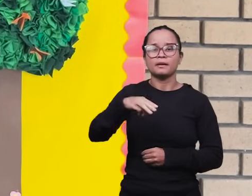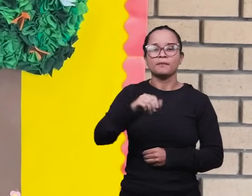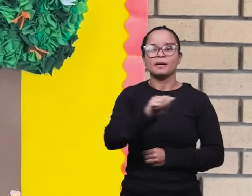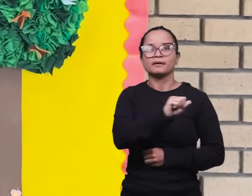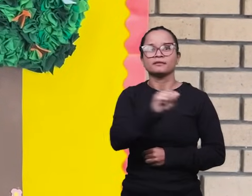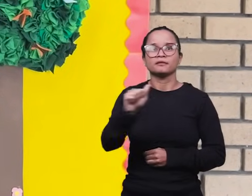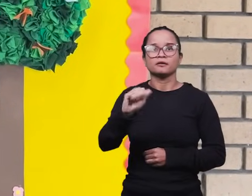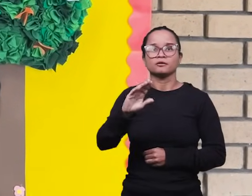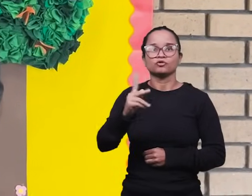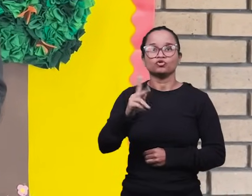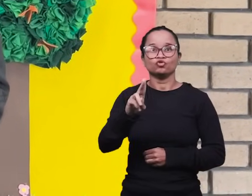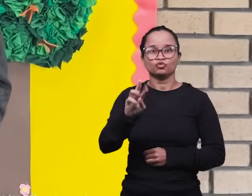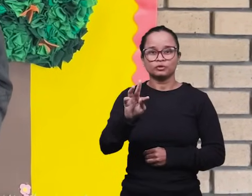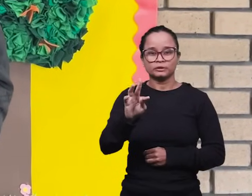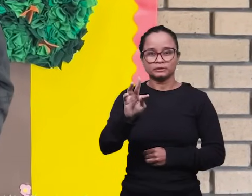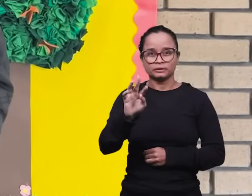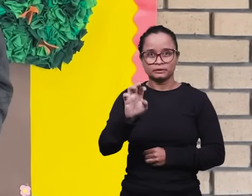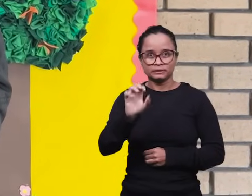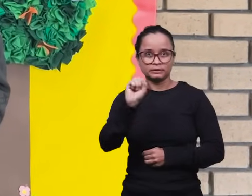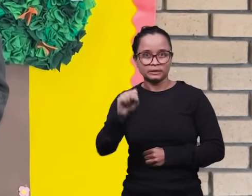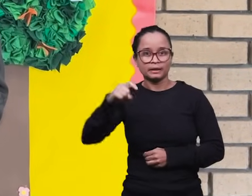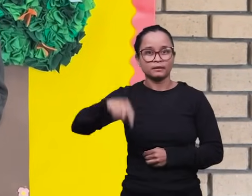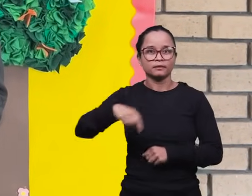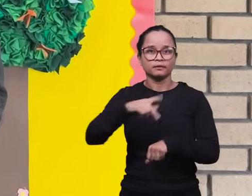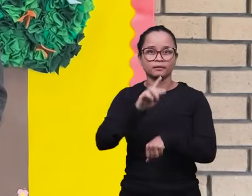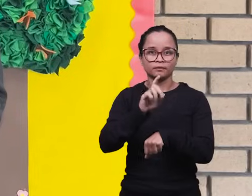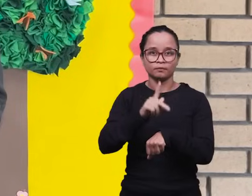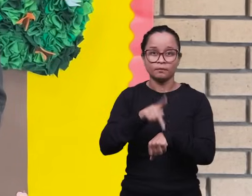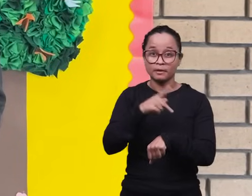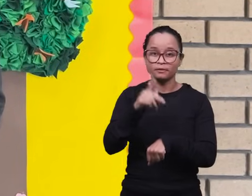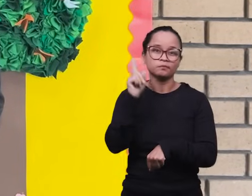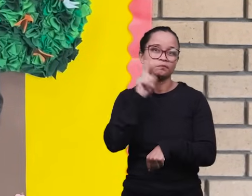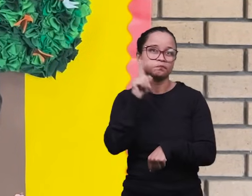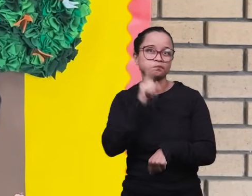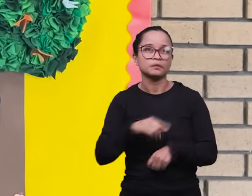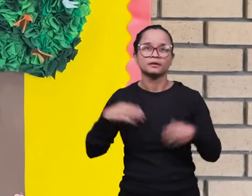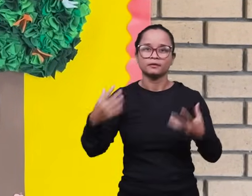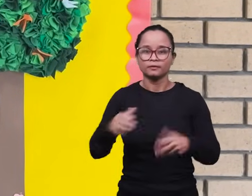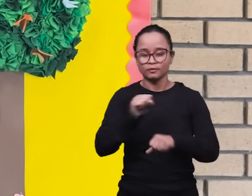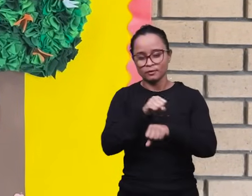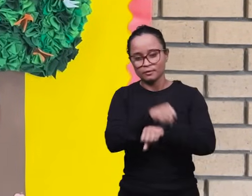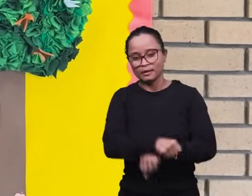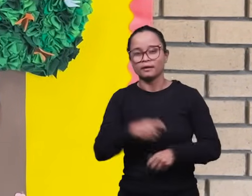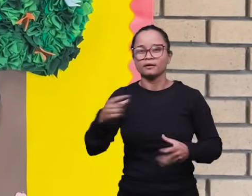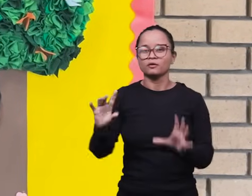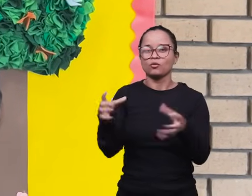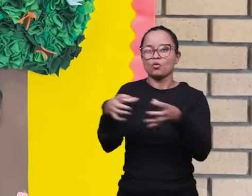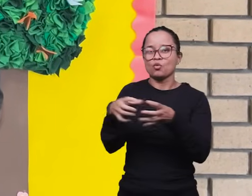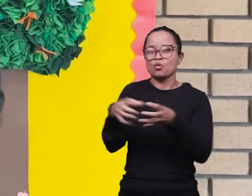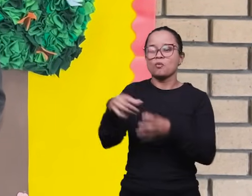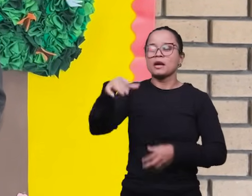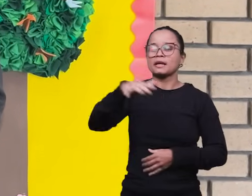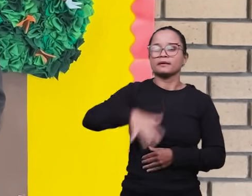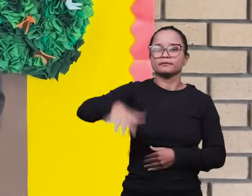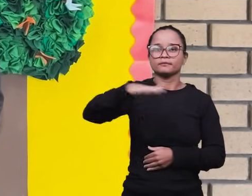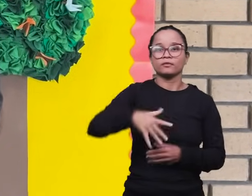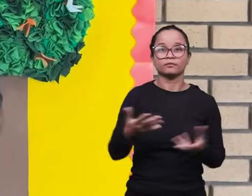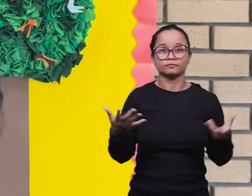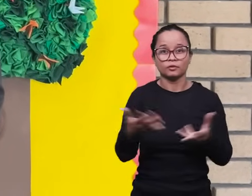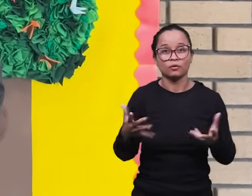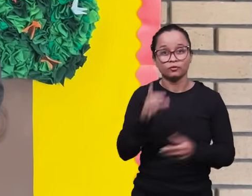no sábado ali na cidade de Wallenford, no estado de Canérica, há um grupo ali daquela região.